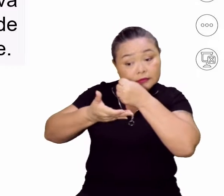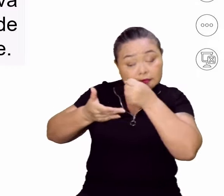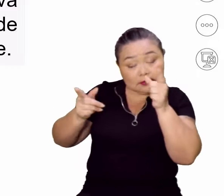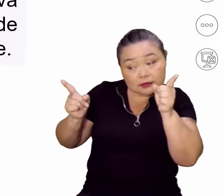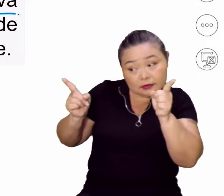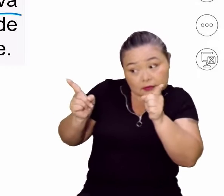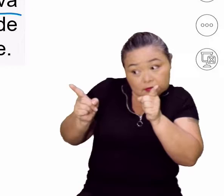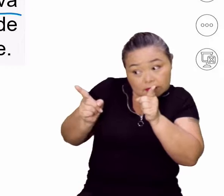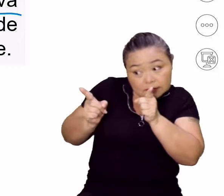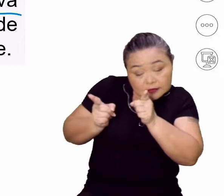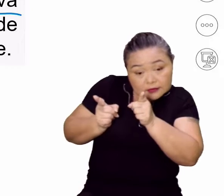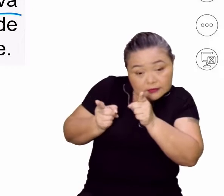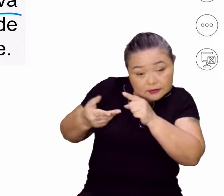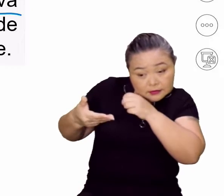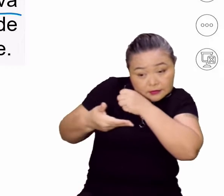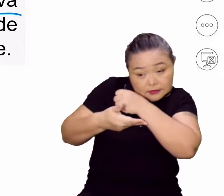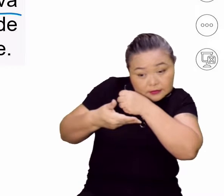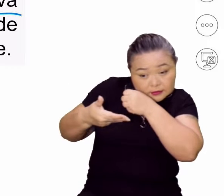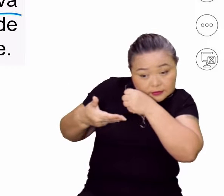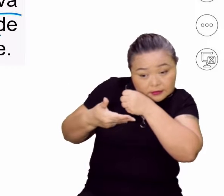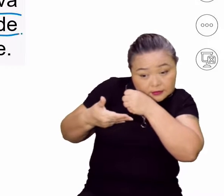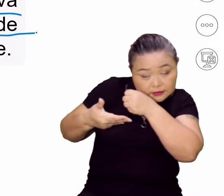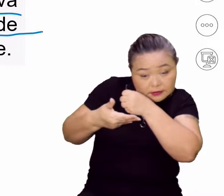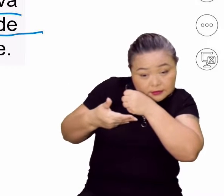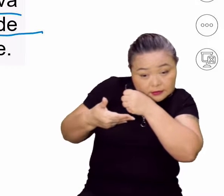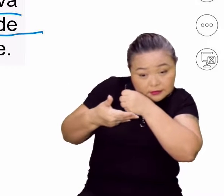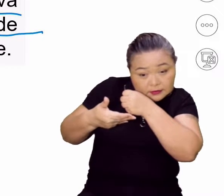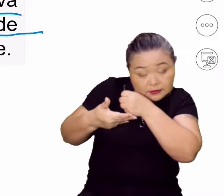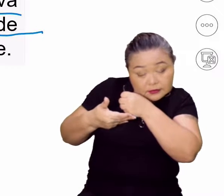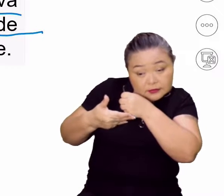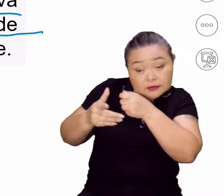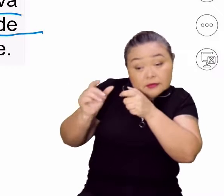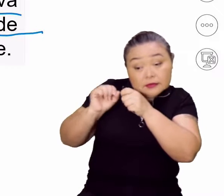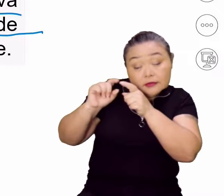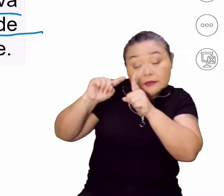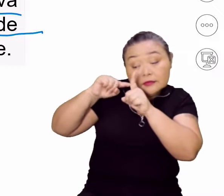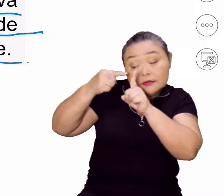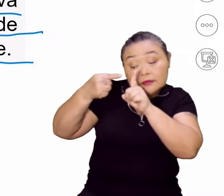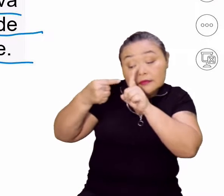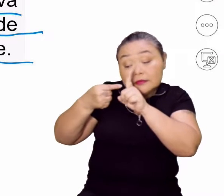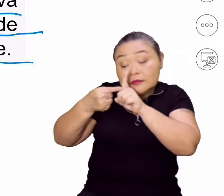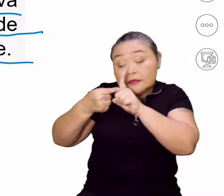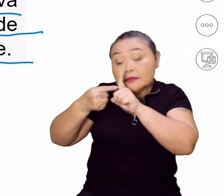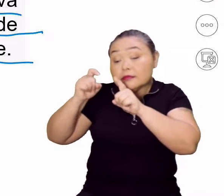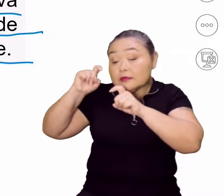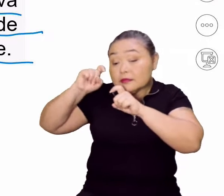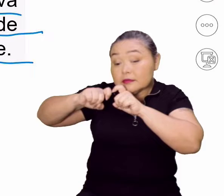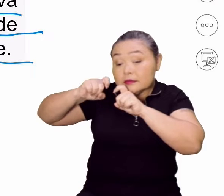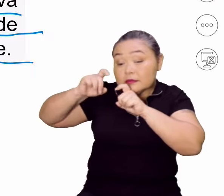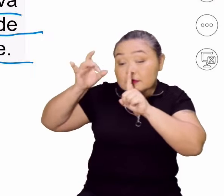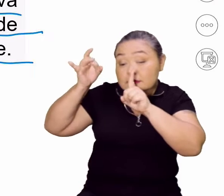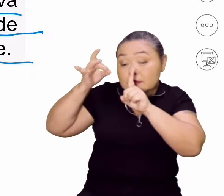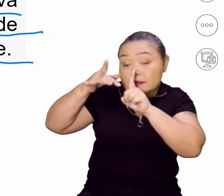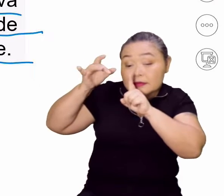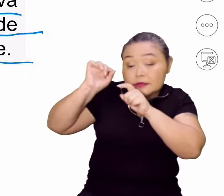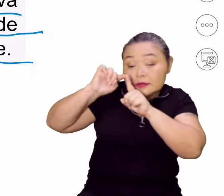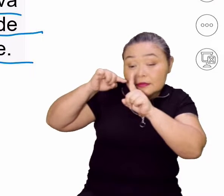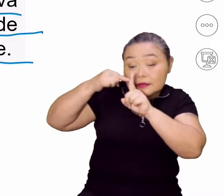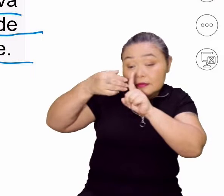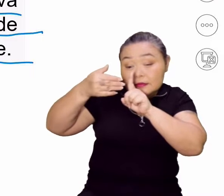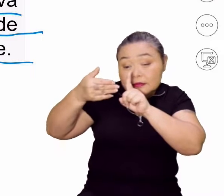uma progressiva diminuição dos índices de fecundidade e natalidade. Ou seja, já vai passando